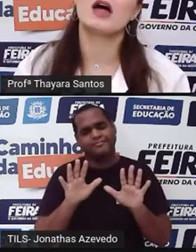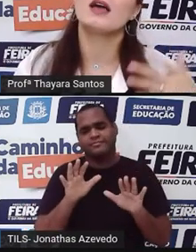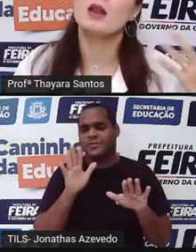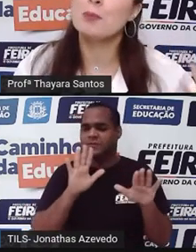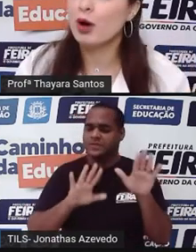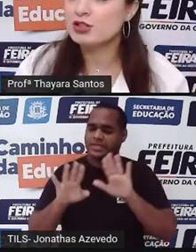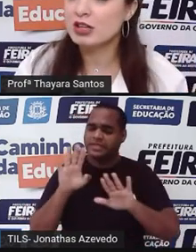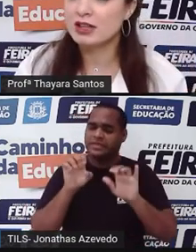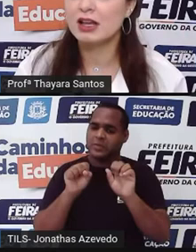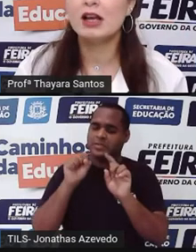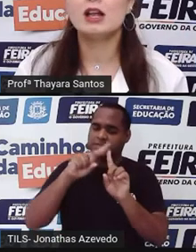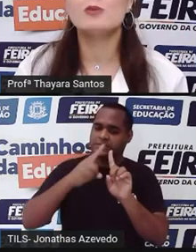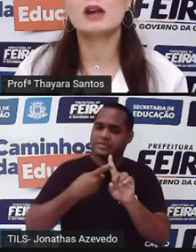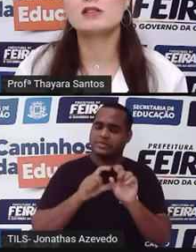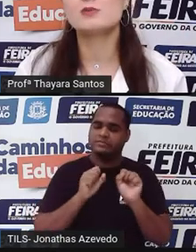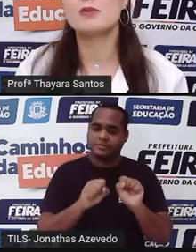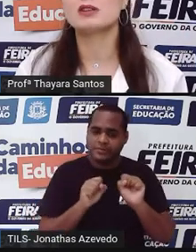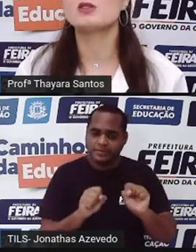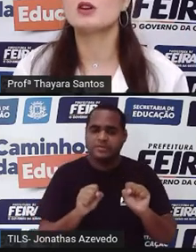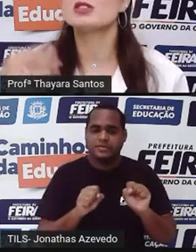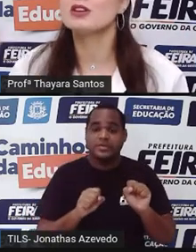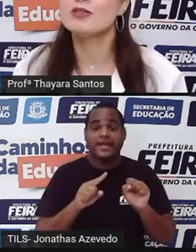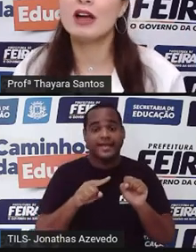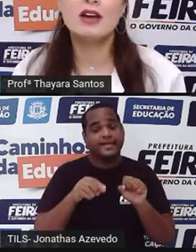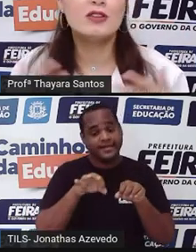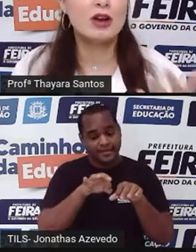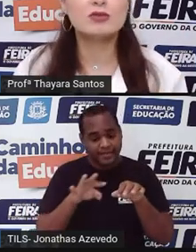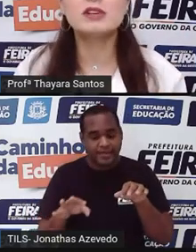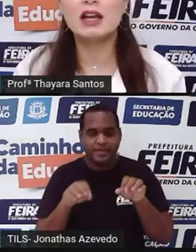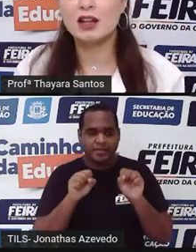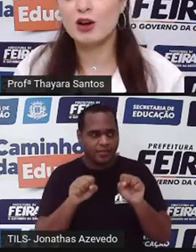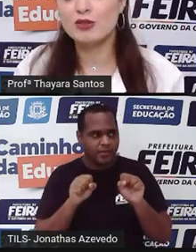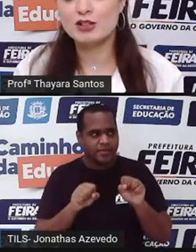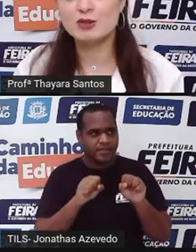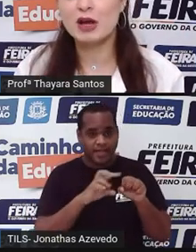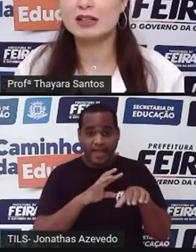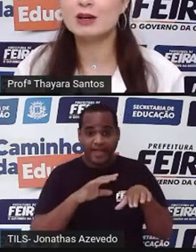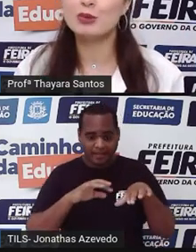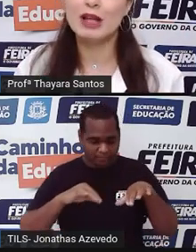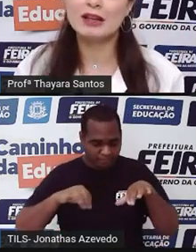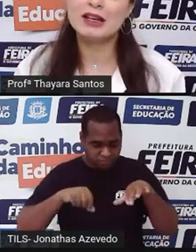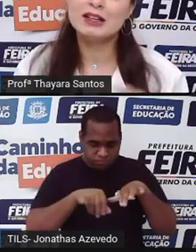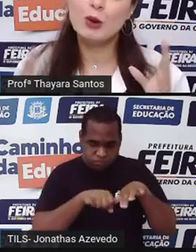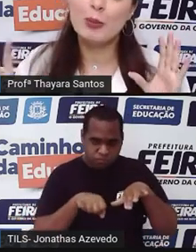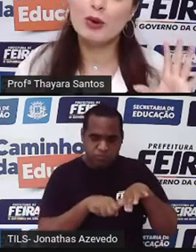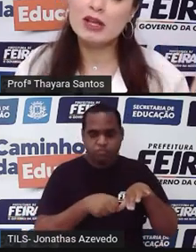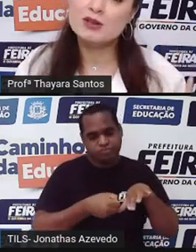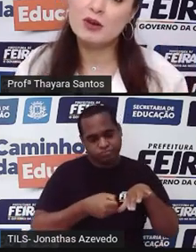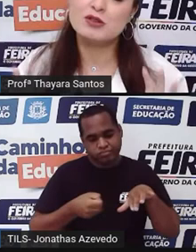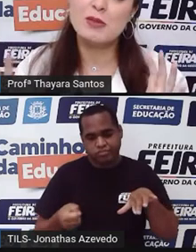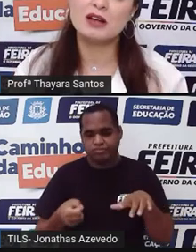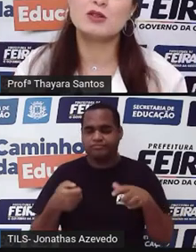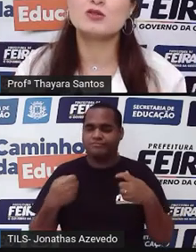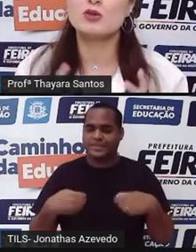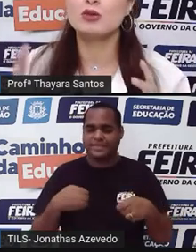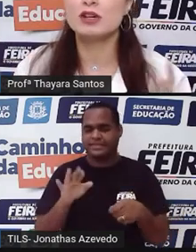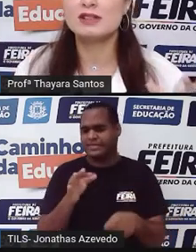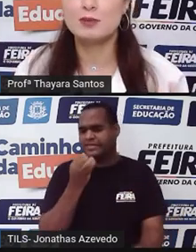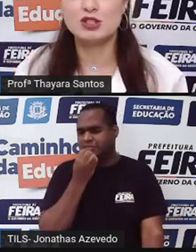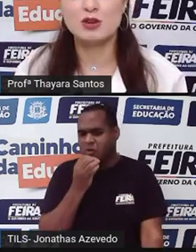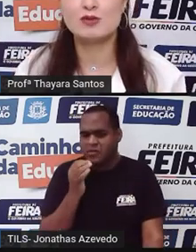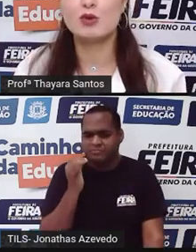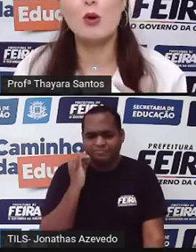antes dele ajacular ele pode até ser liberado espermatozoide que vai ficar com daquele ovócito ali da mulher então por isso que os